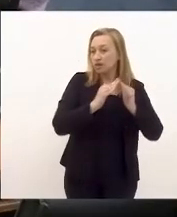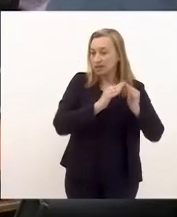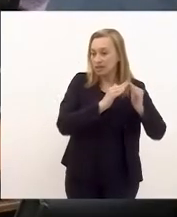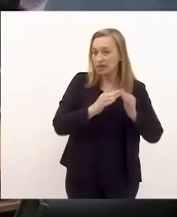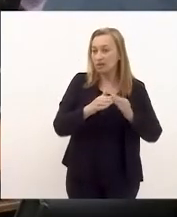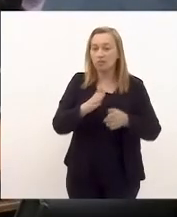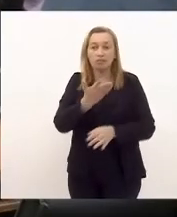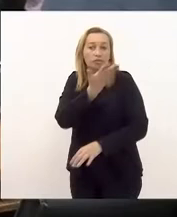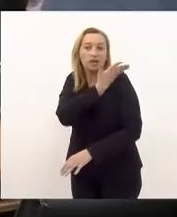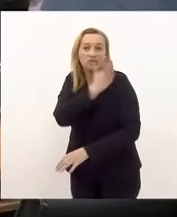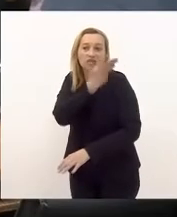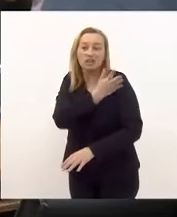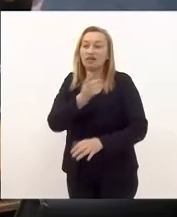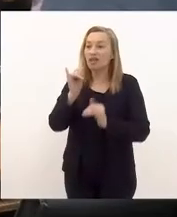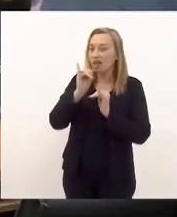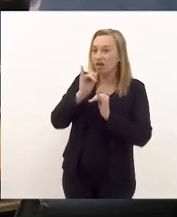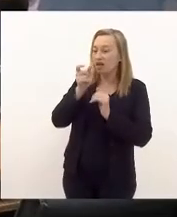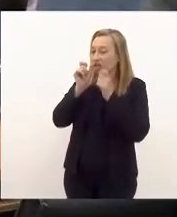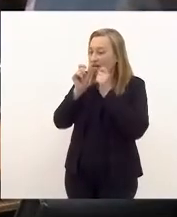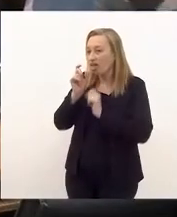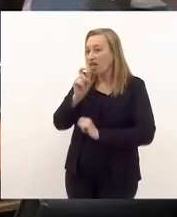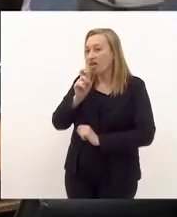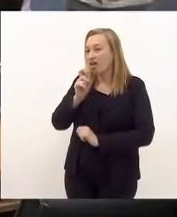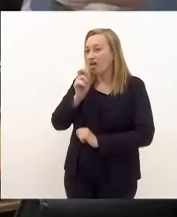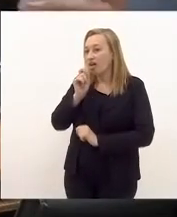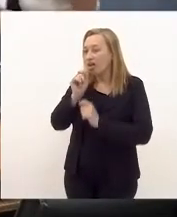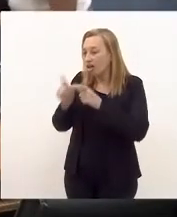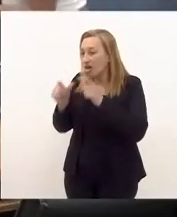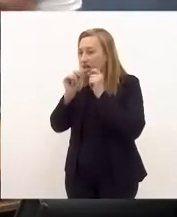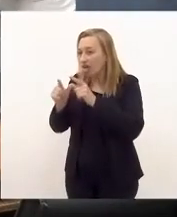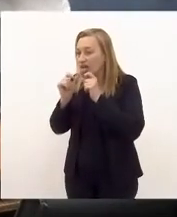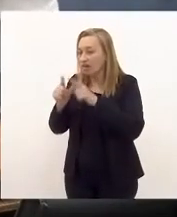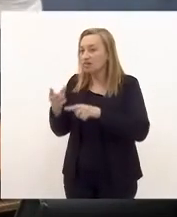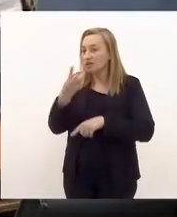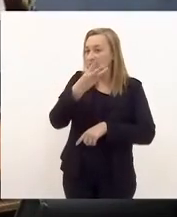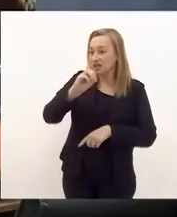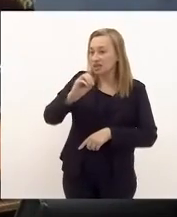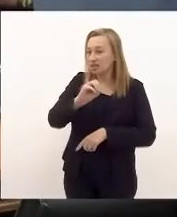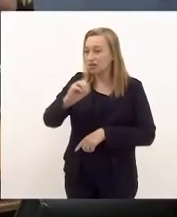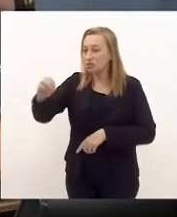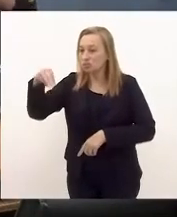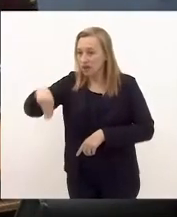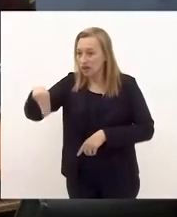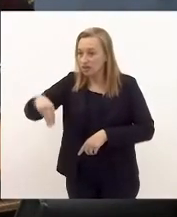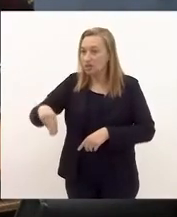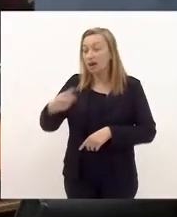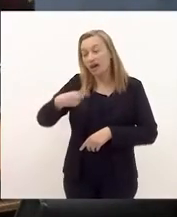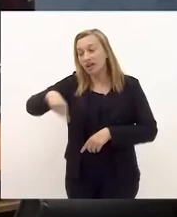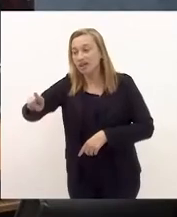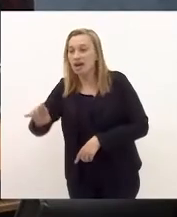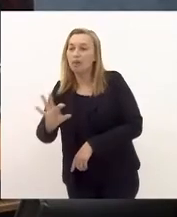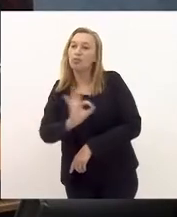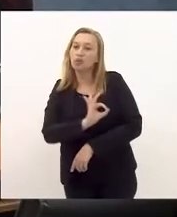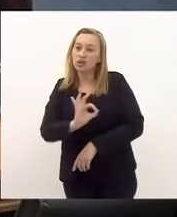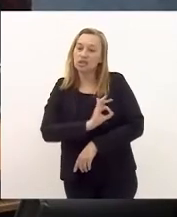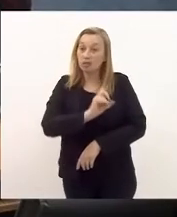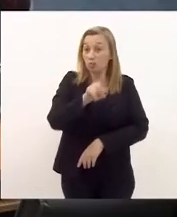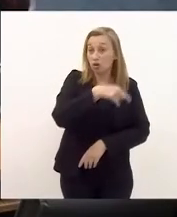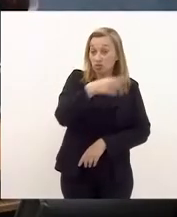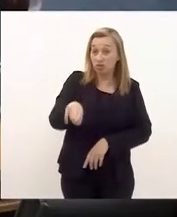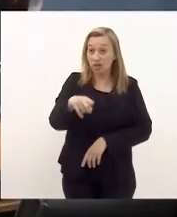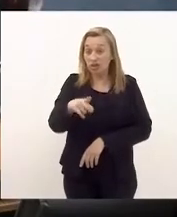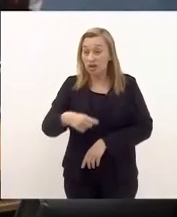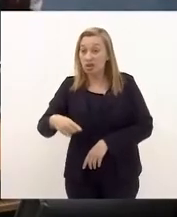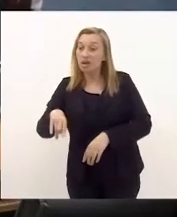um comerciante, fazia alguma denúncia de algo que estava acontecendo a 300 metros e lá ia a polícia proibir a roda